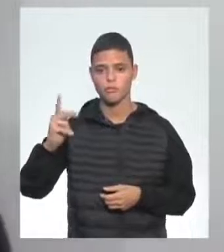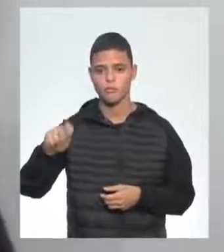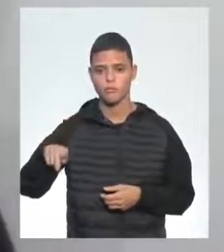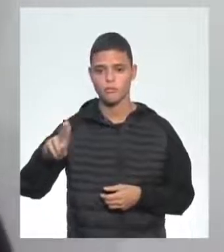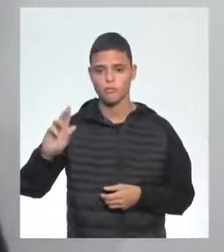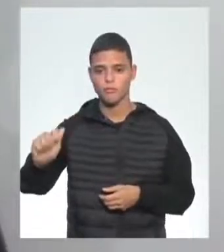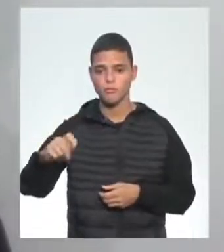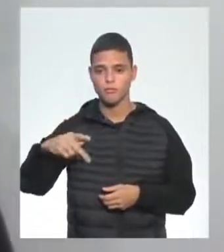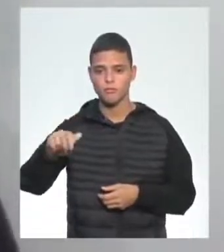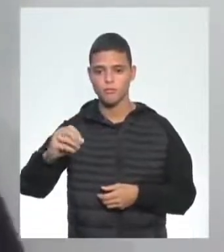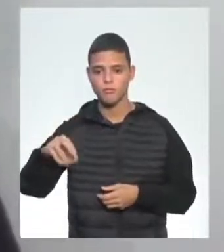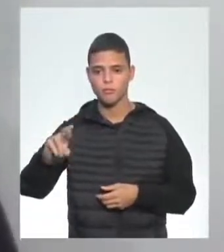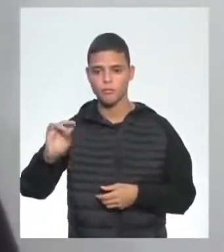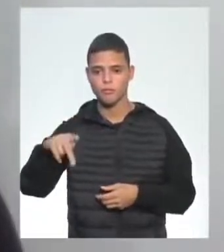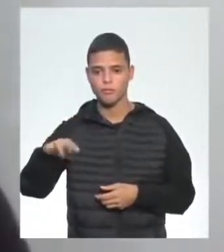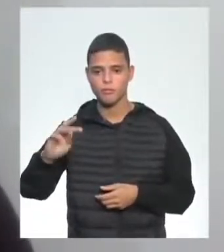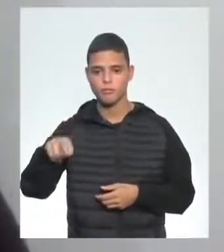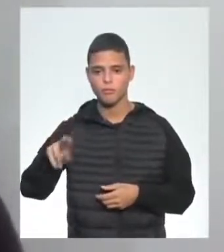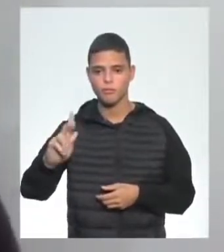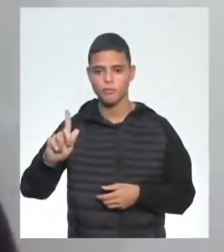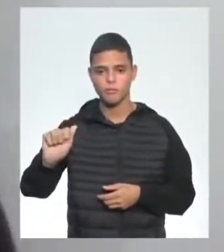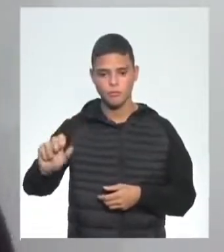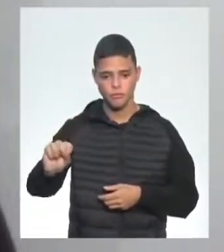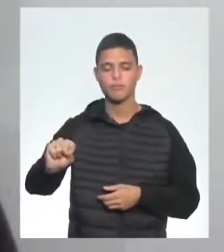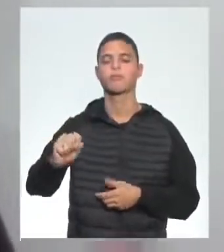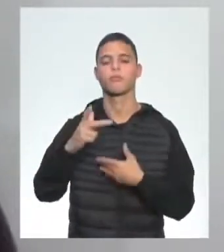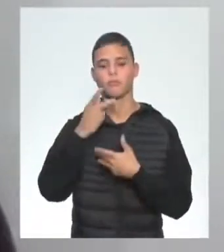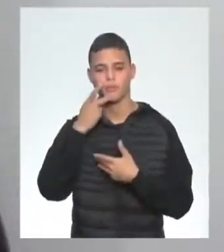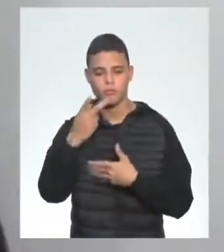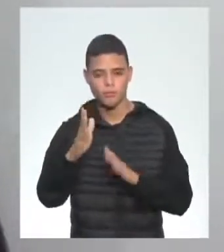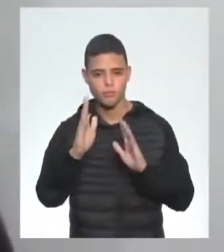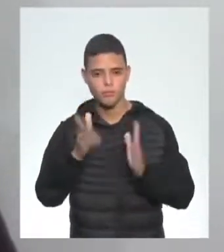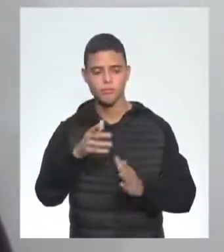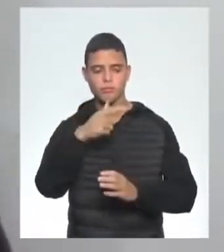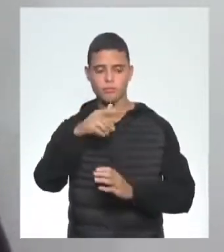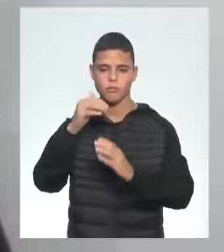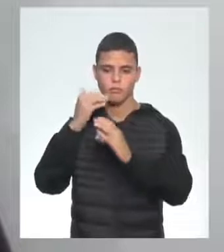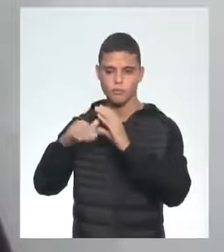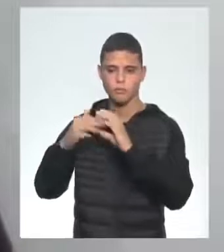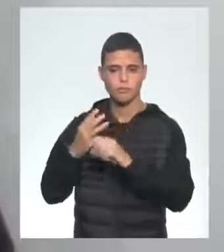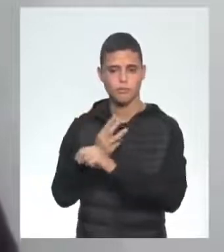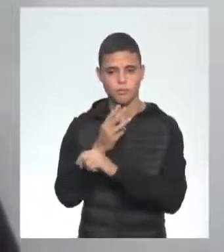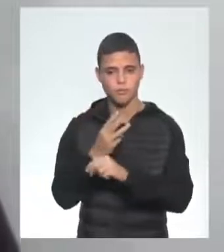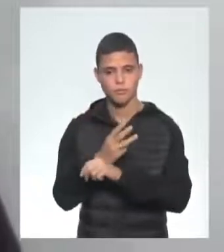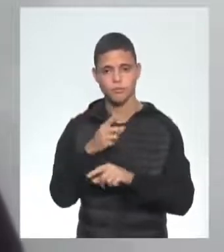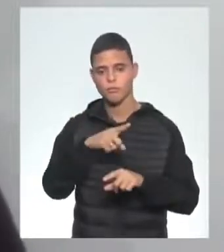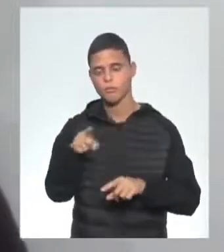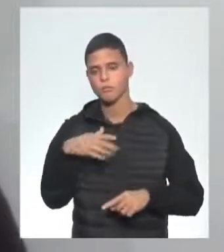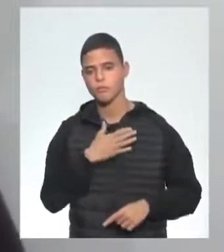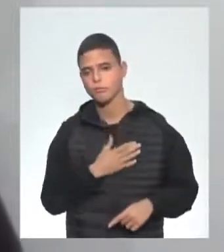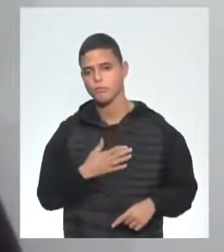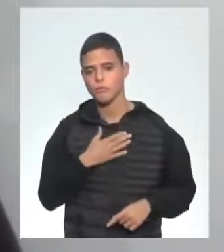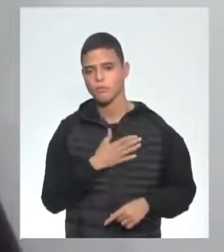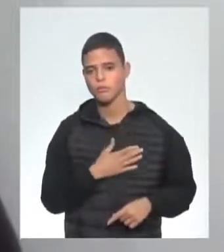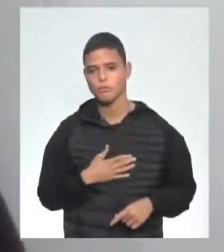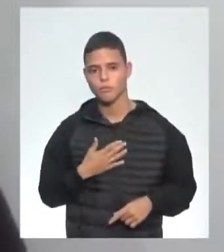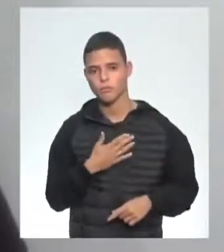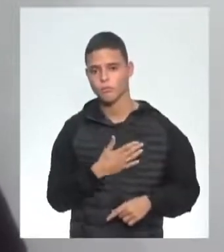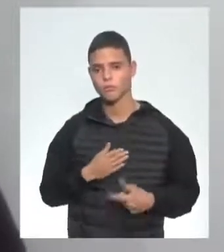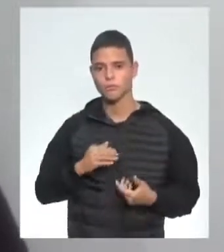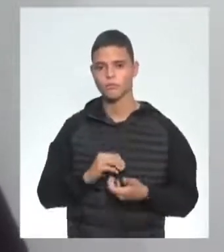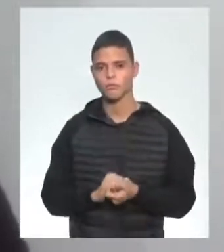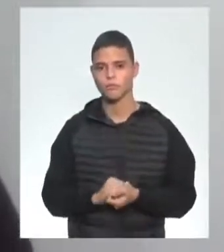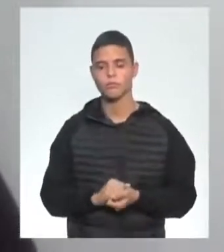CMSP_M, tem lá a atividade de você falar do seu lugar especial e compartilhar conosco. Tem uma atividade que você pode compartilhar. O que você gosta na cidade, o que